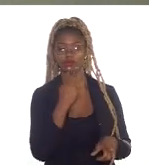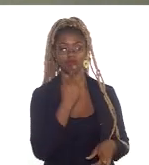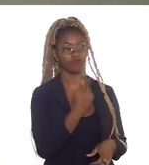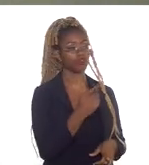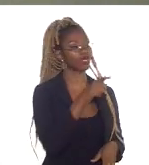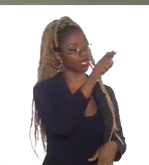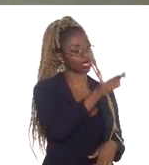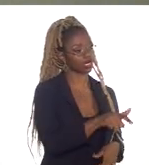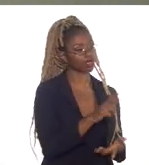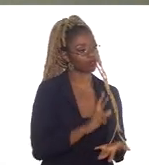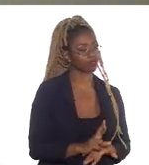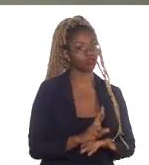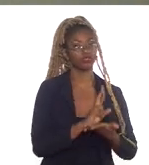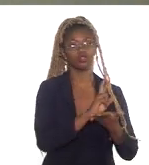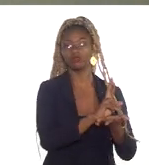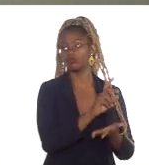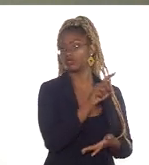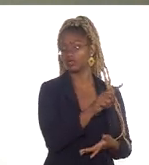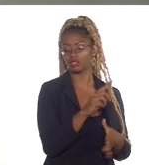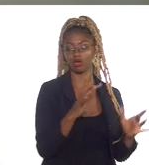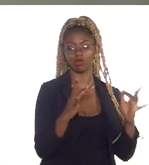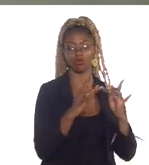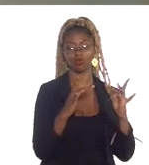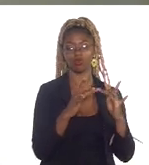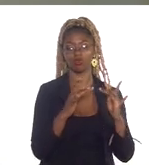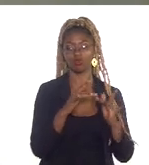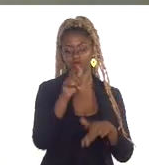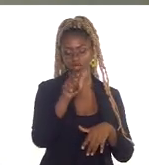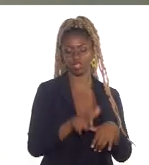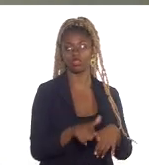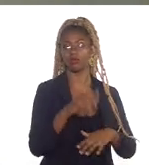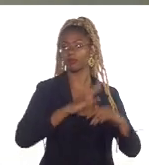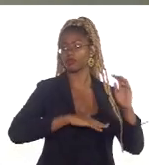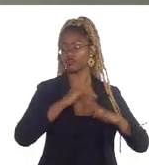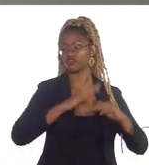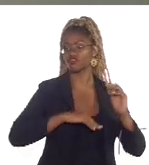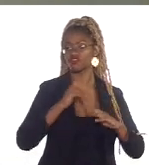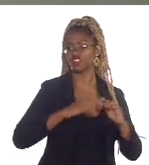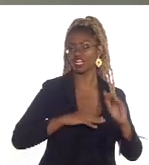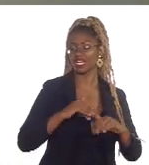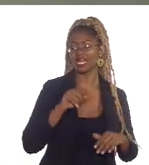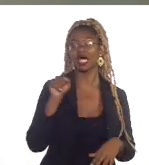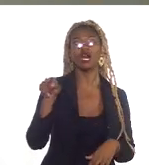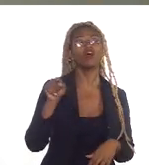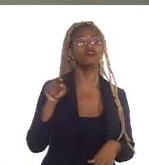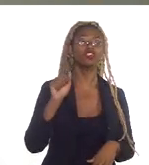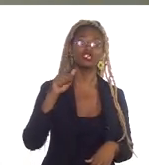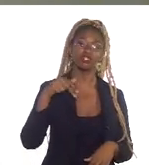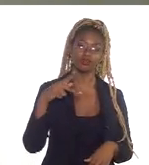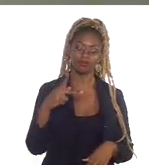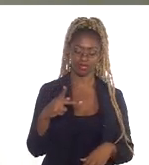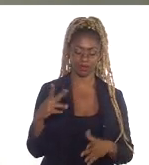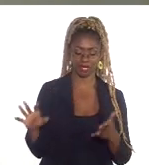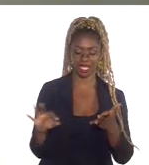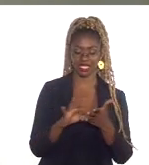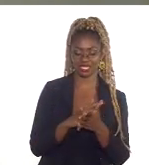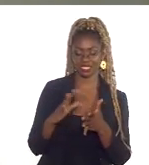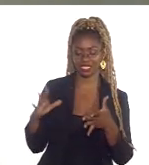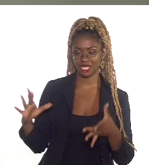será o contato desse profissional da ANP para fechar essa relação. Claro